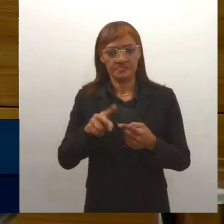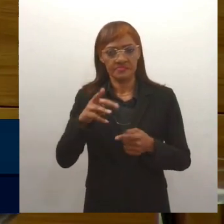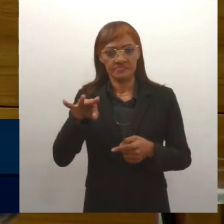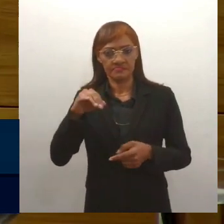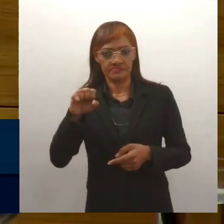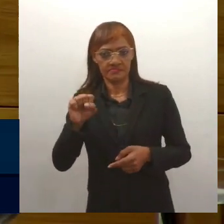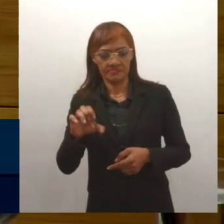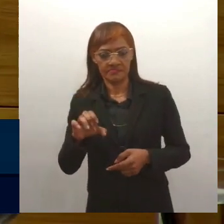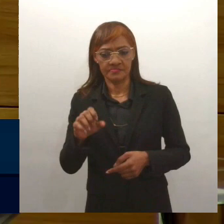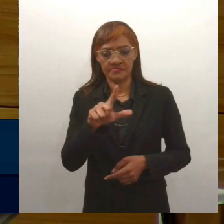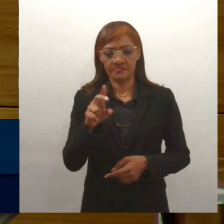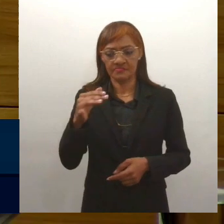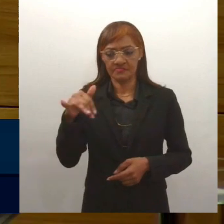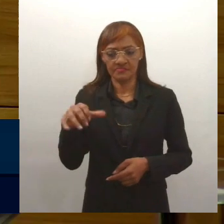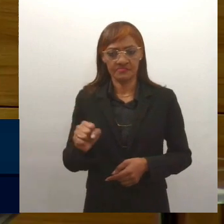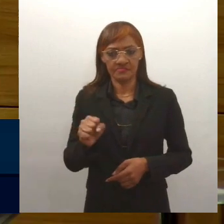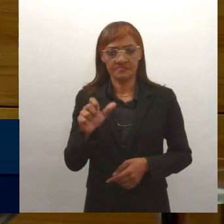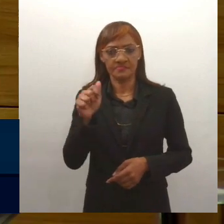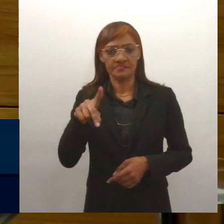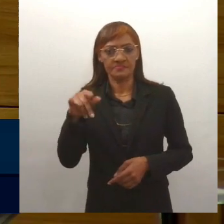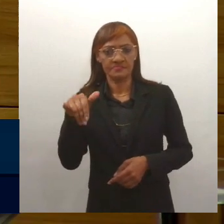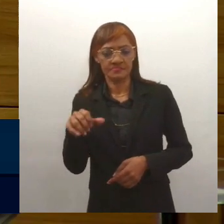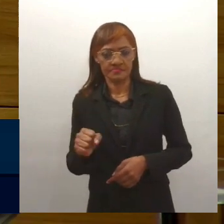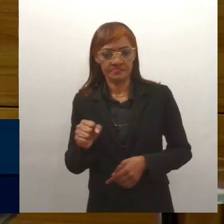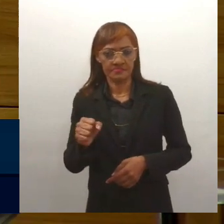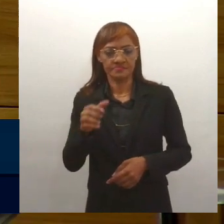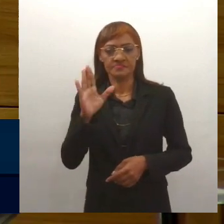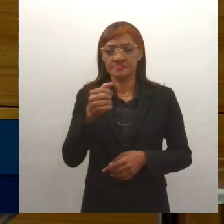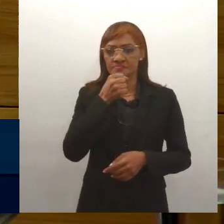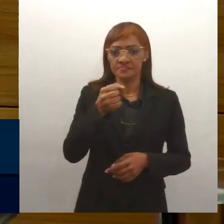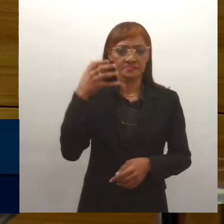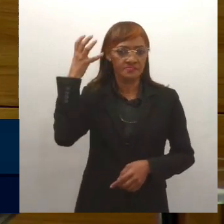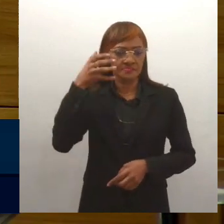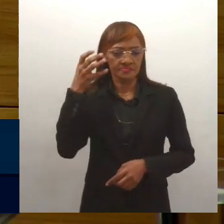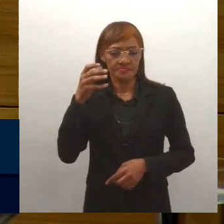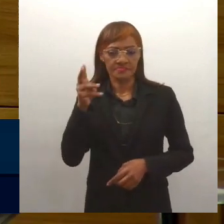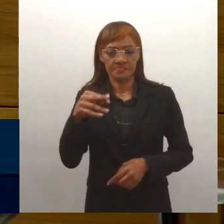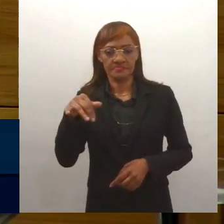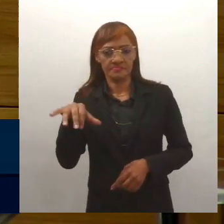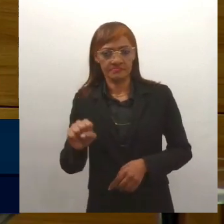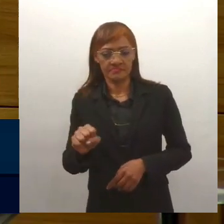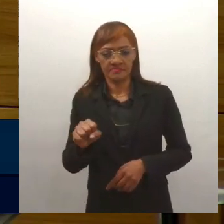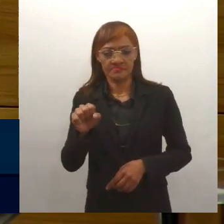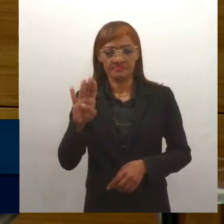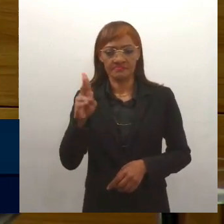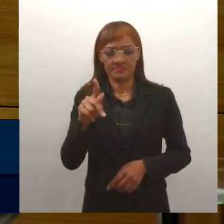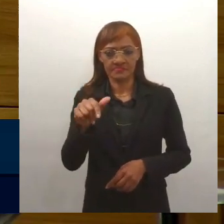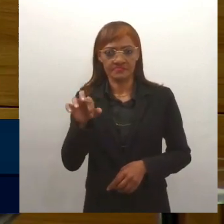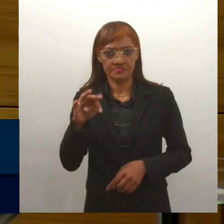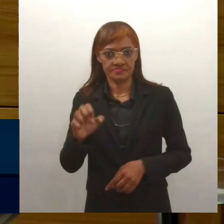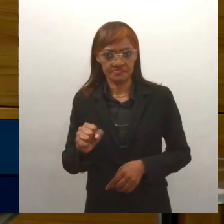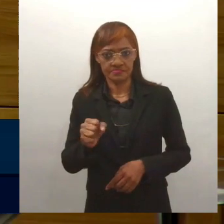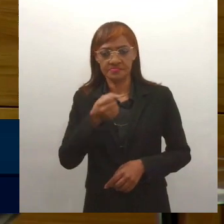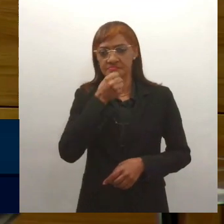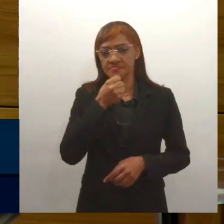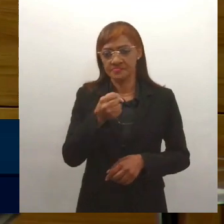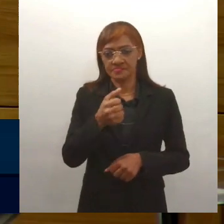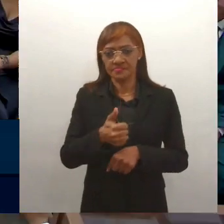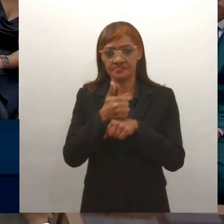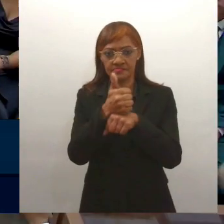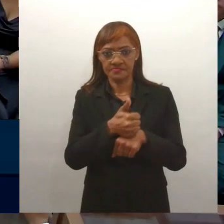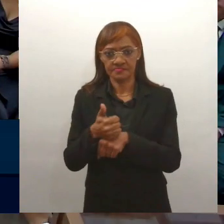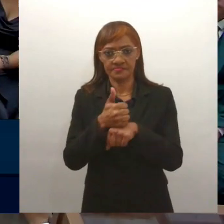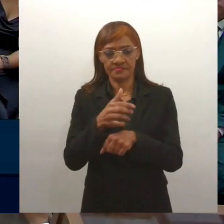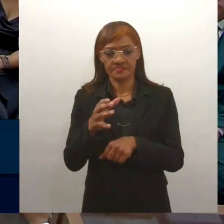e radialista; Marcos Augusto Borges Torre, jornalista; Saulo José Brito Souza, jornalista e radialista;